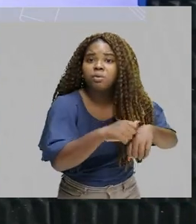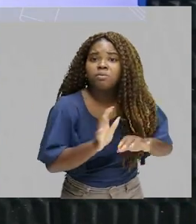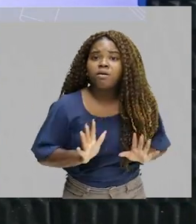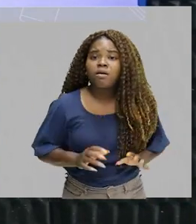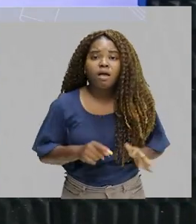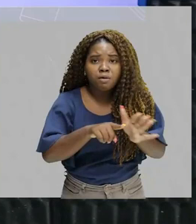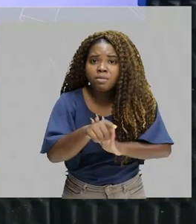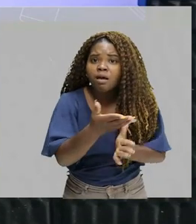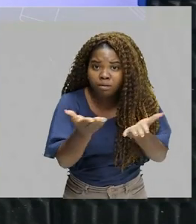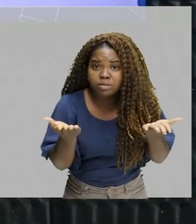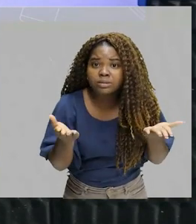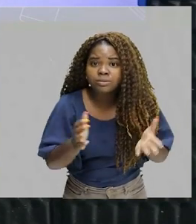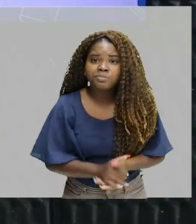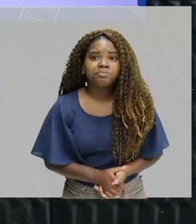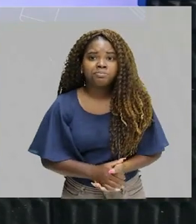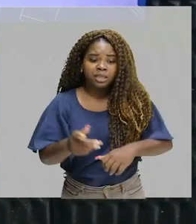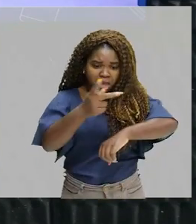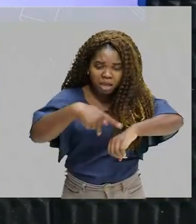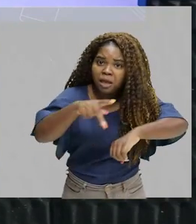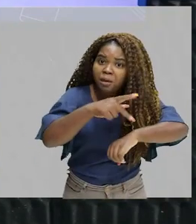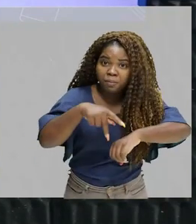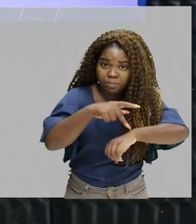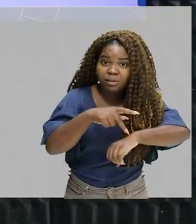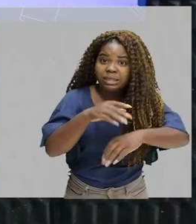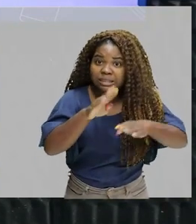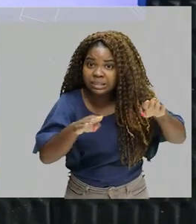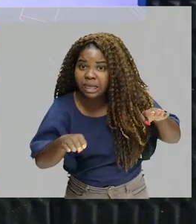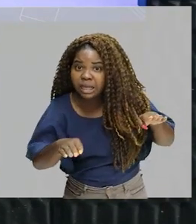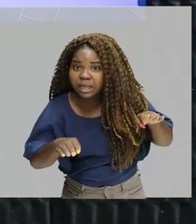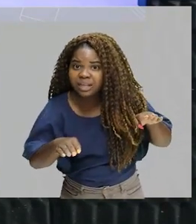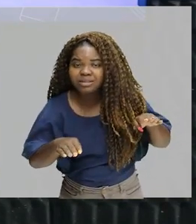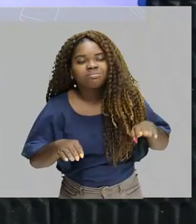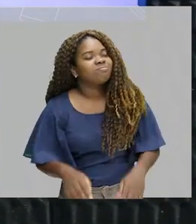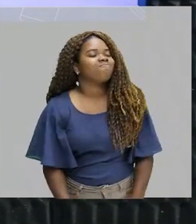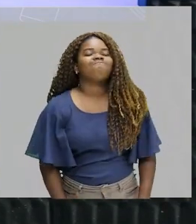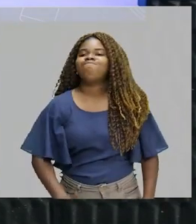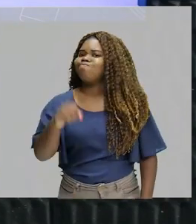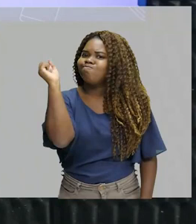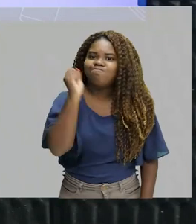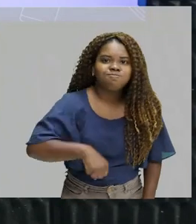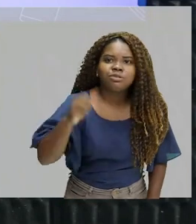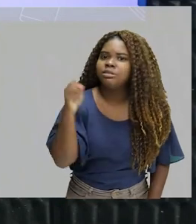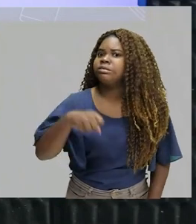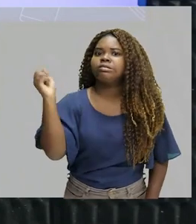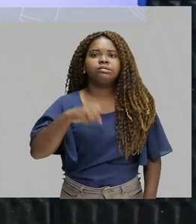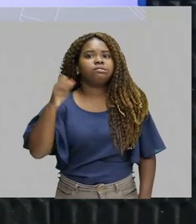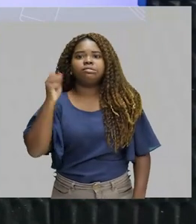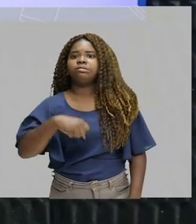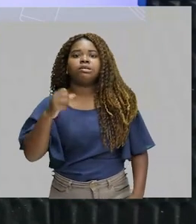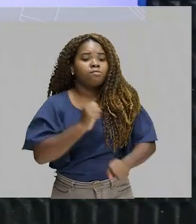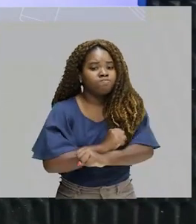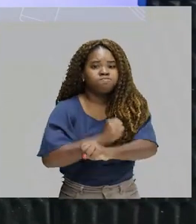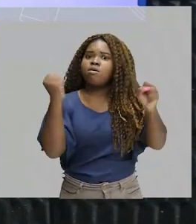Aí eu te pergunto é ou não é um país desigual demais né jovem existe uma desigualdade muito acentuada